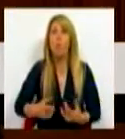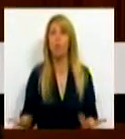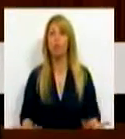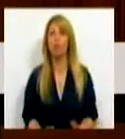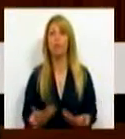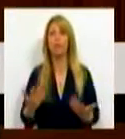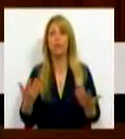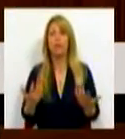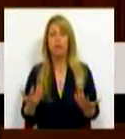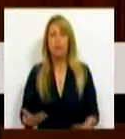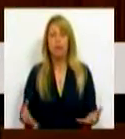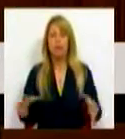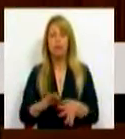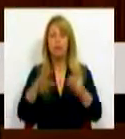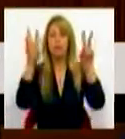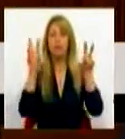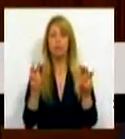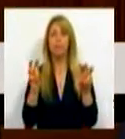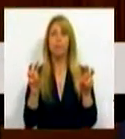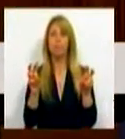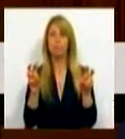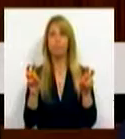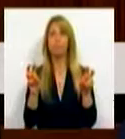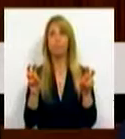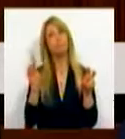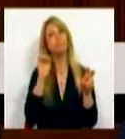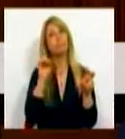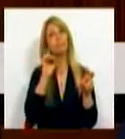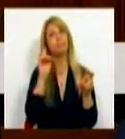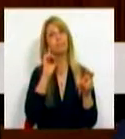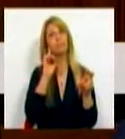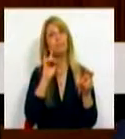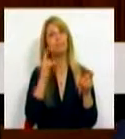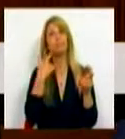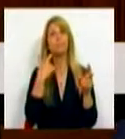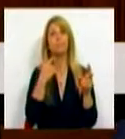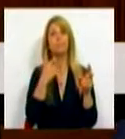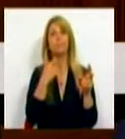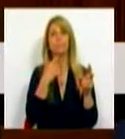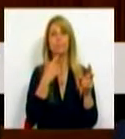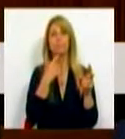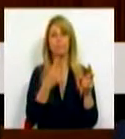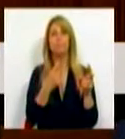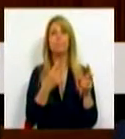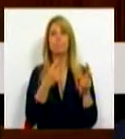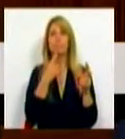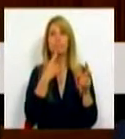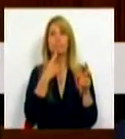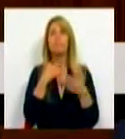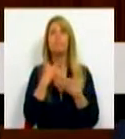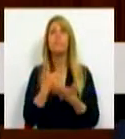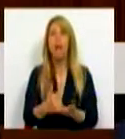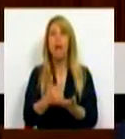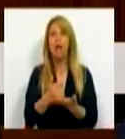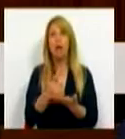Em relação a esse tema, importa talvez prestar o meu contributo histórico, digamos